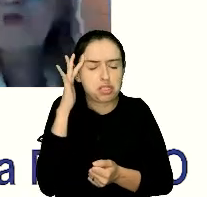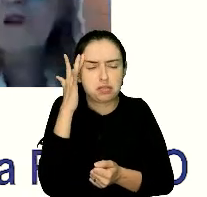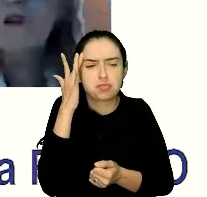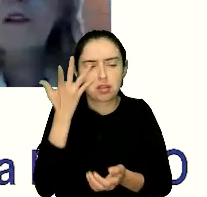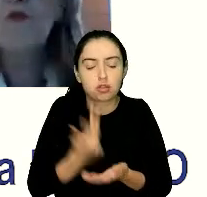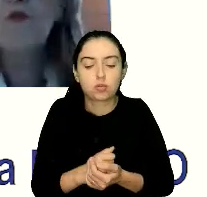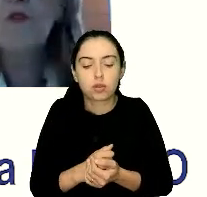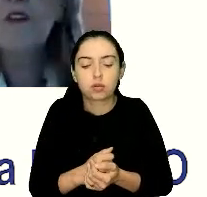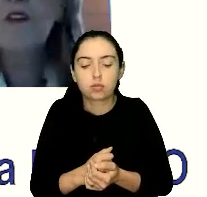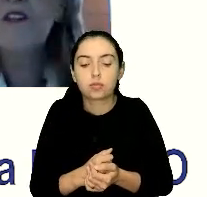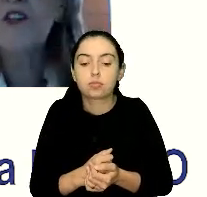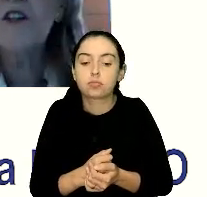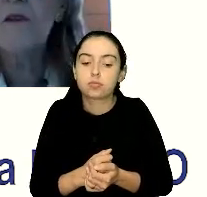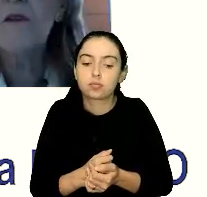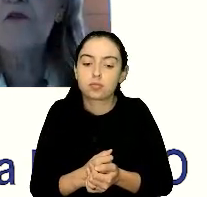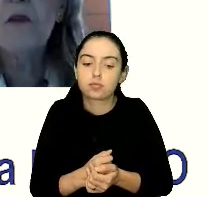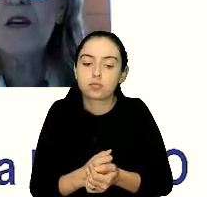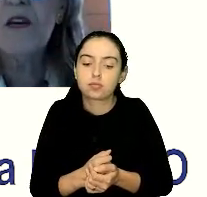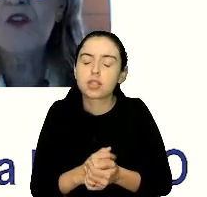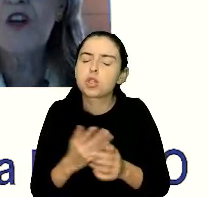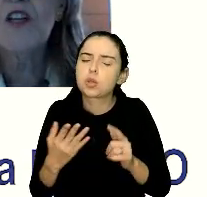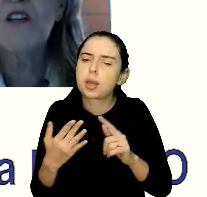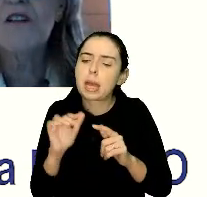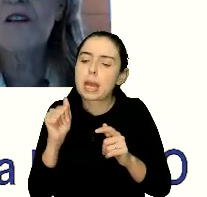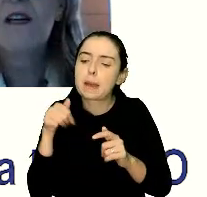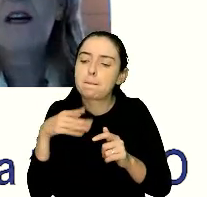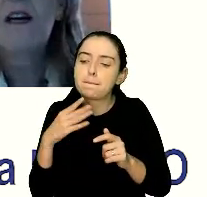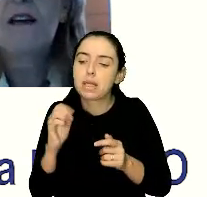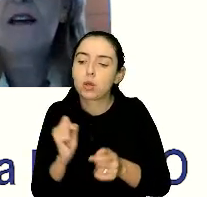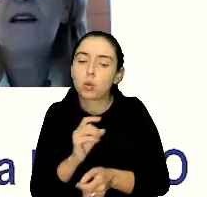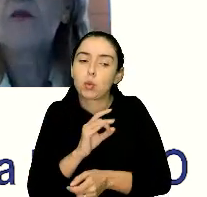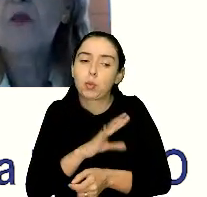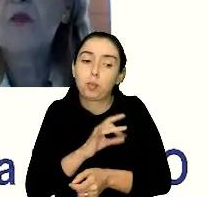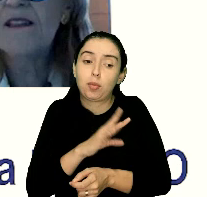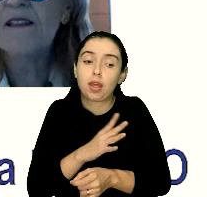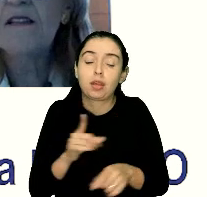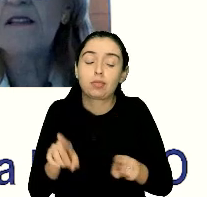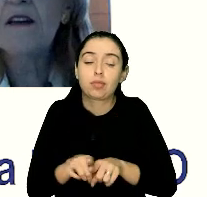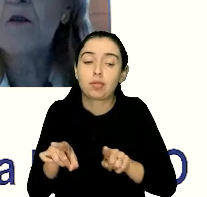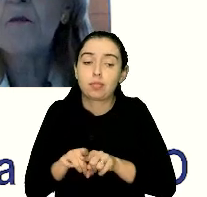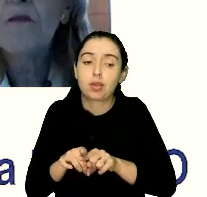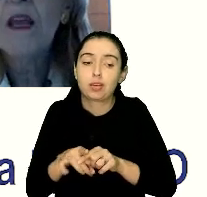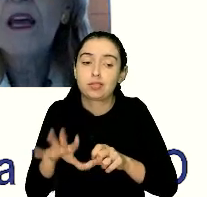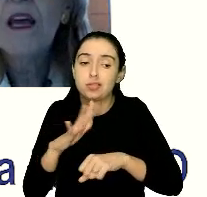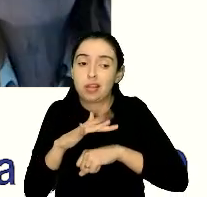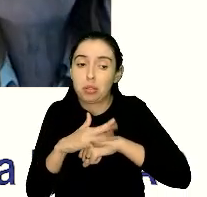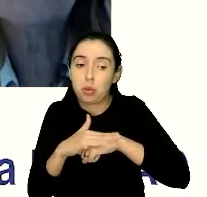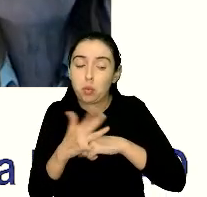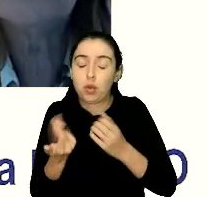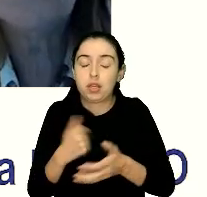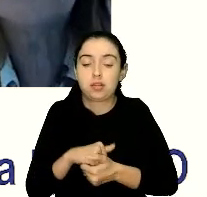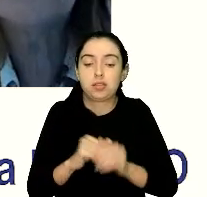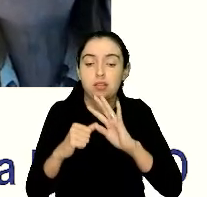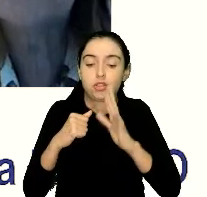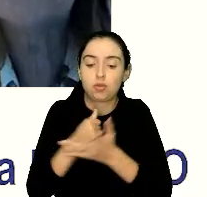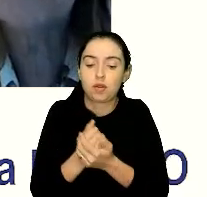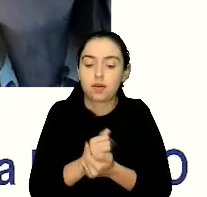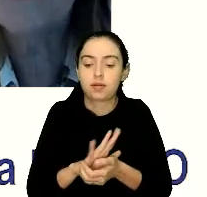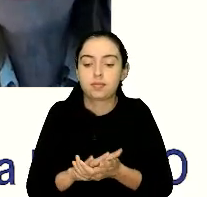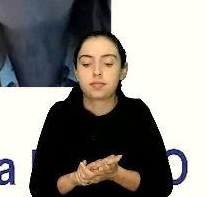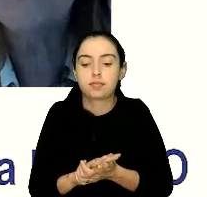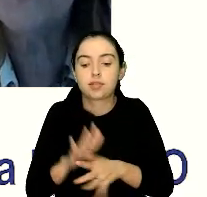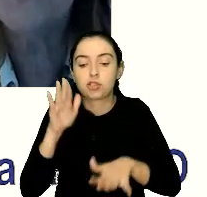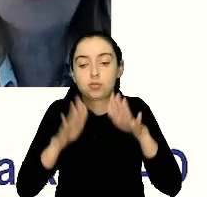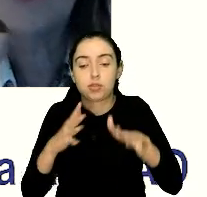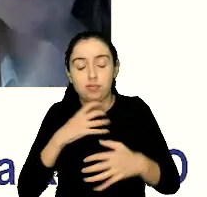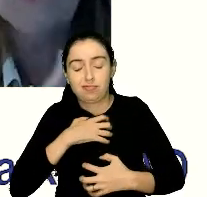lado, isso é ambíguo, porque existe também o medo de adquirir a doença. Então, essa ambiguidade